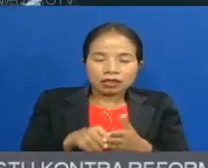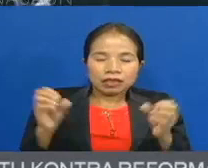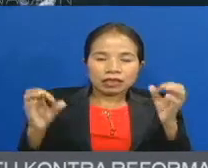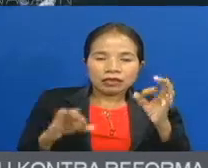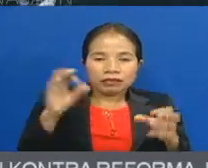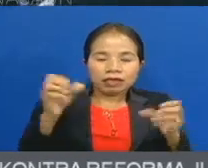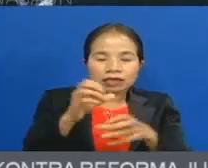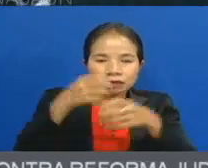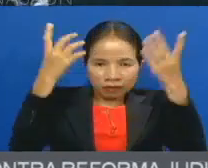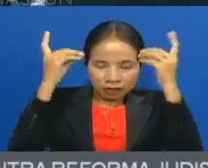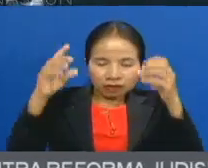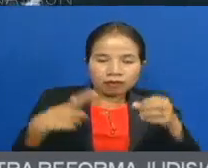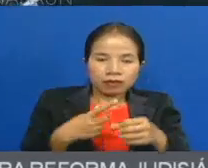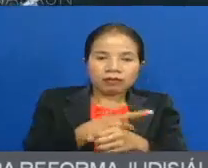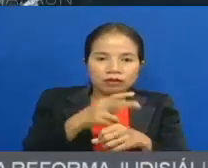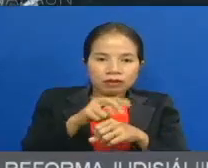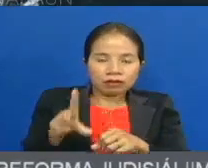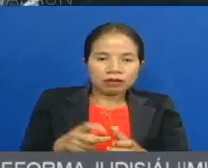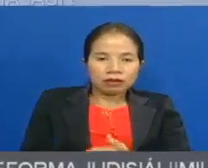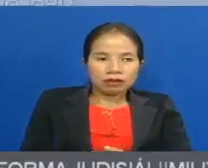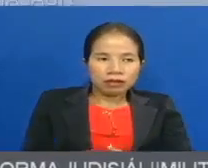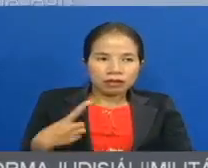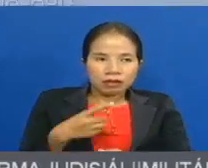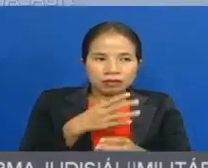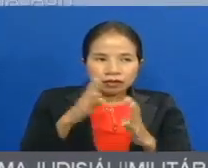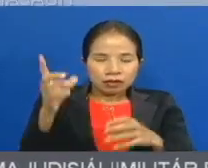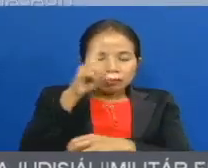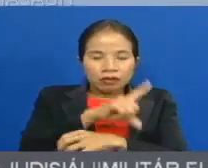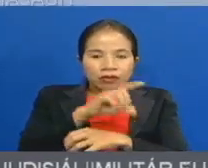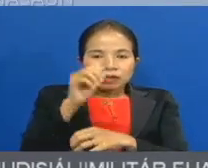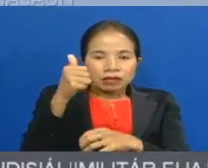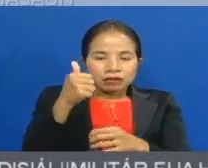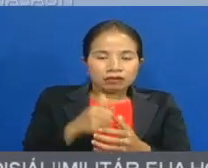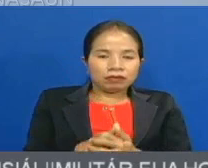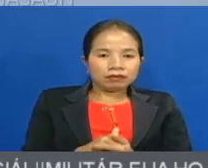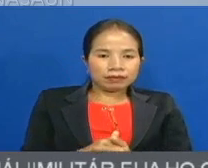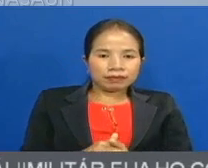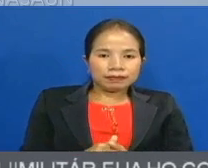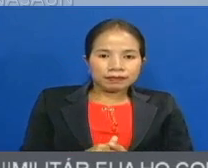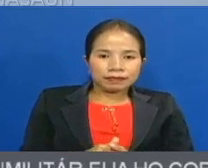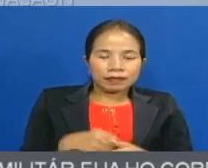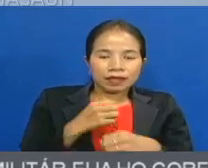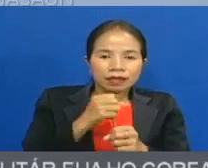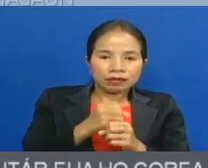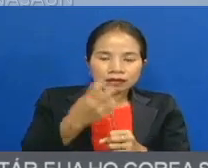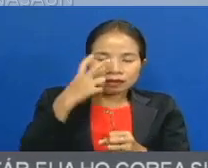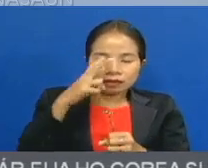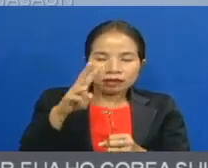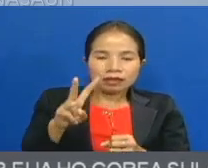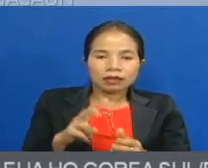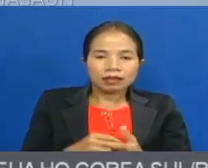o decizia un Parlamentul Național nian. Deputado, sire, ia 10 dias, atu, halo recursu ia